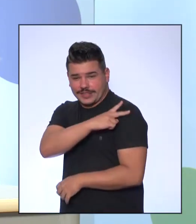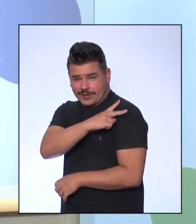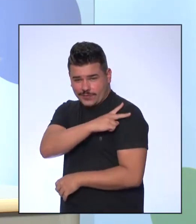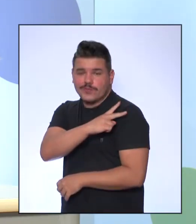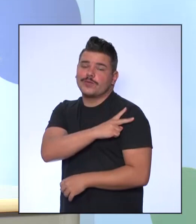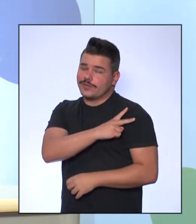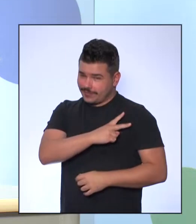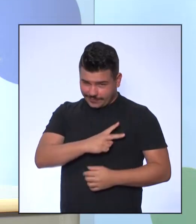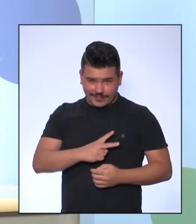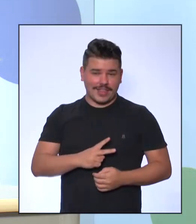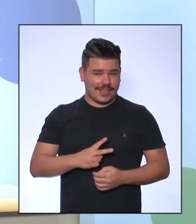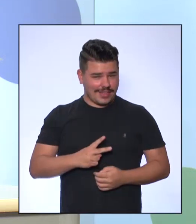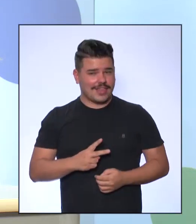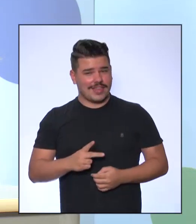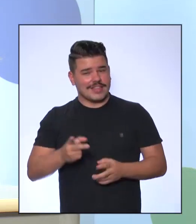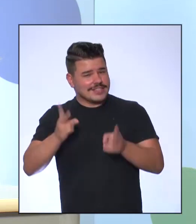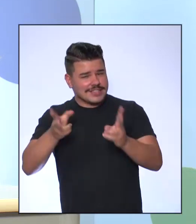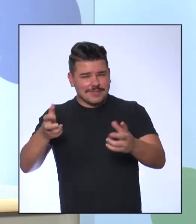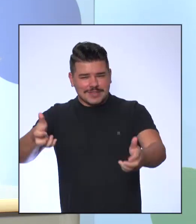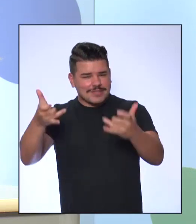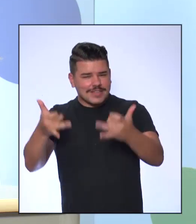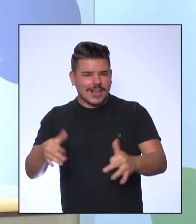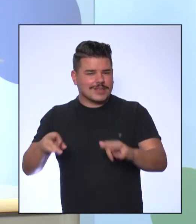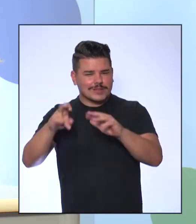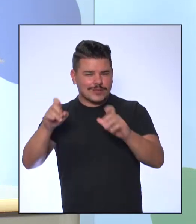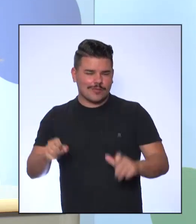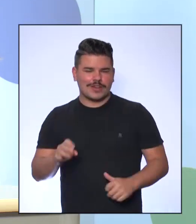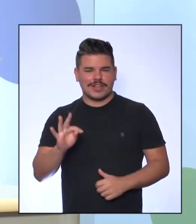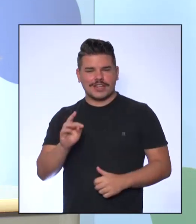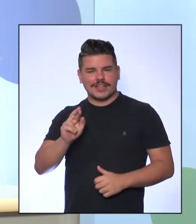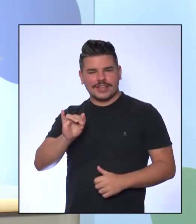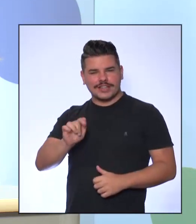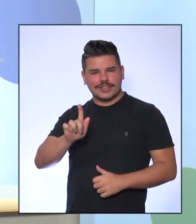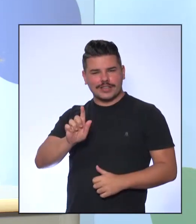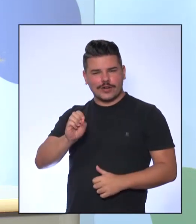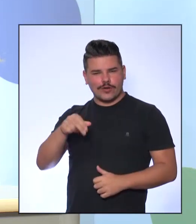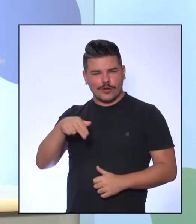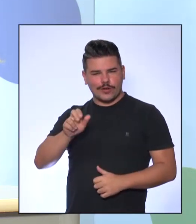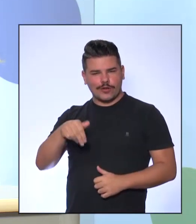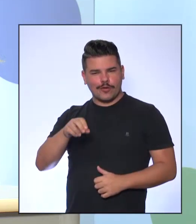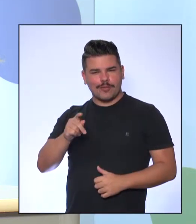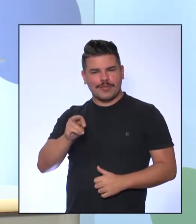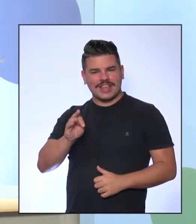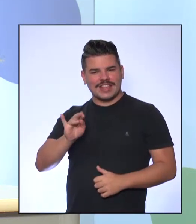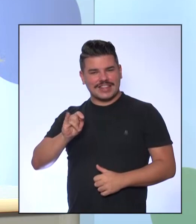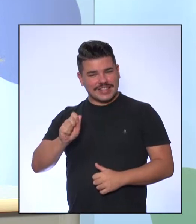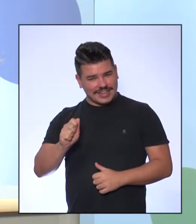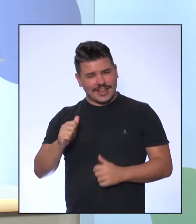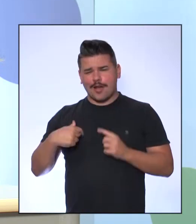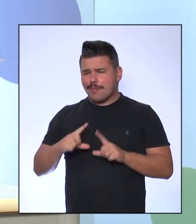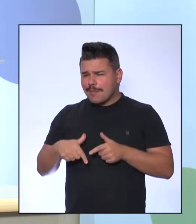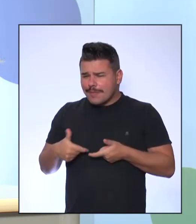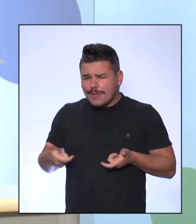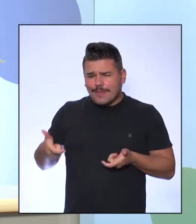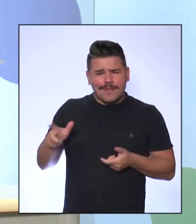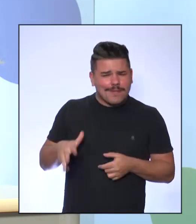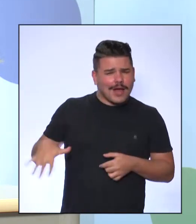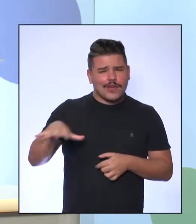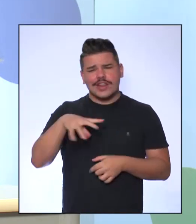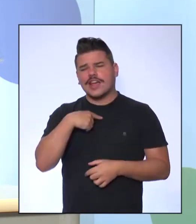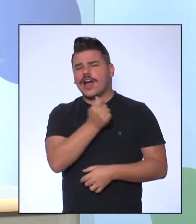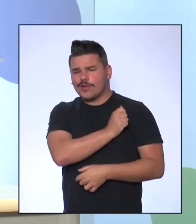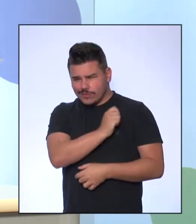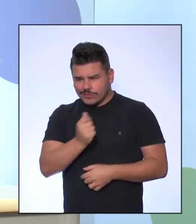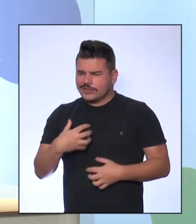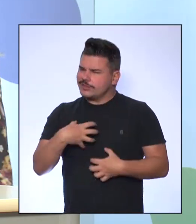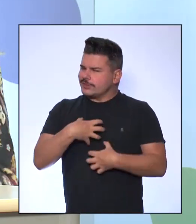retoma sempre que a gente vai entrar em trigonometria, porque é um tema que geralmente, né, os alunos têm um pouco mais de dificuldade.